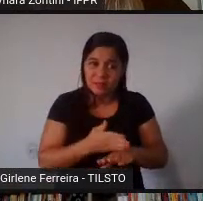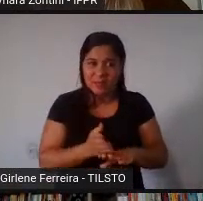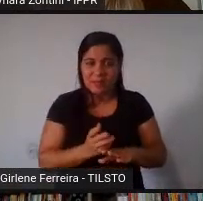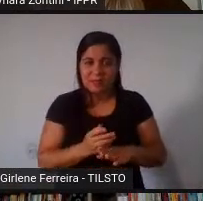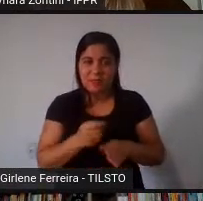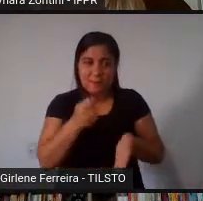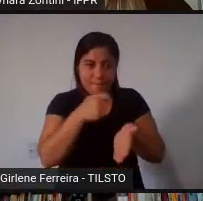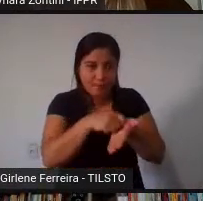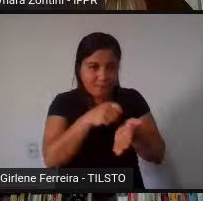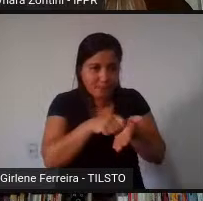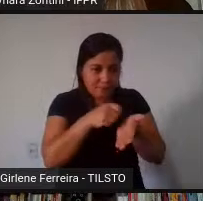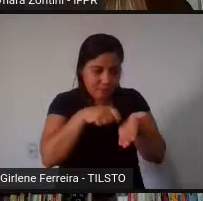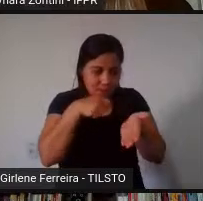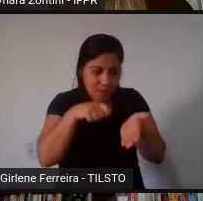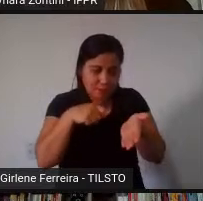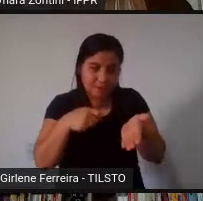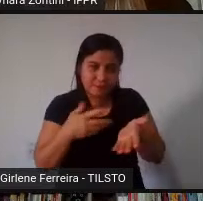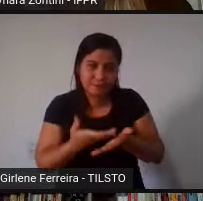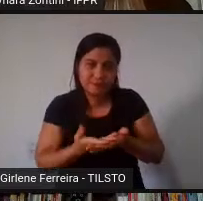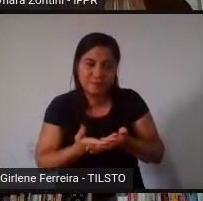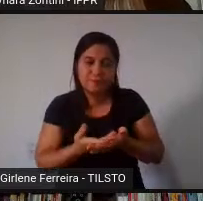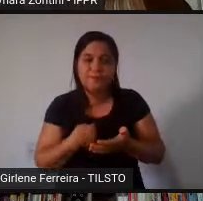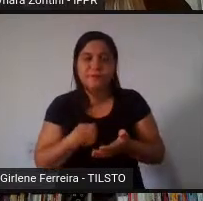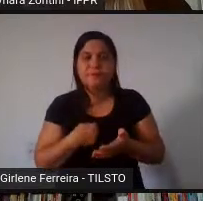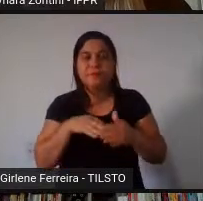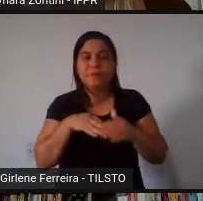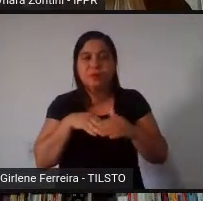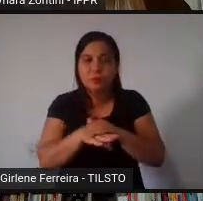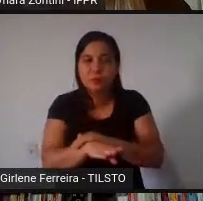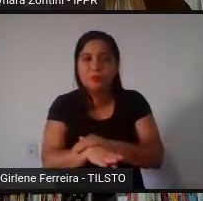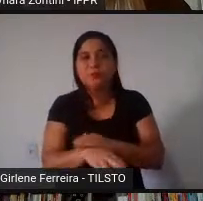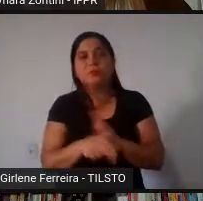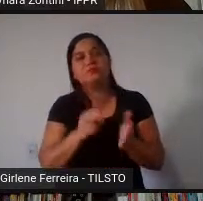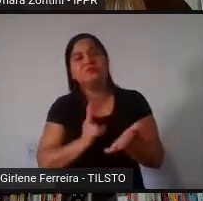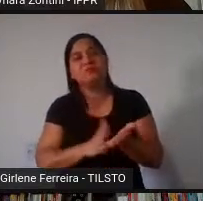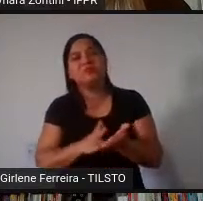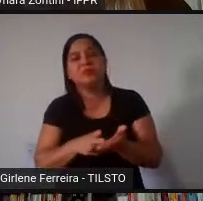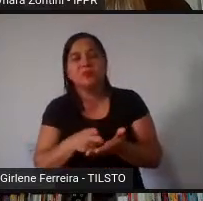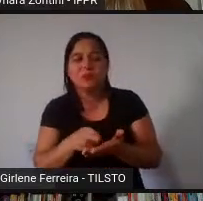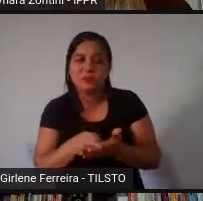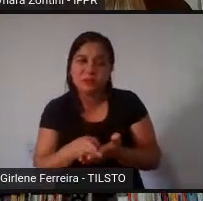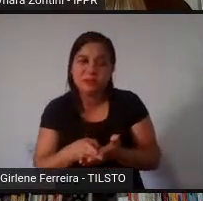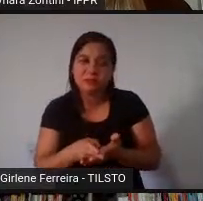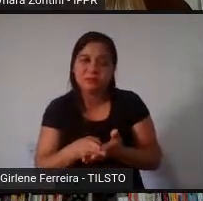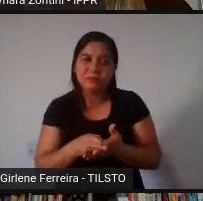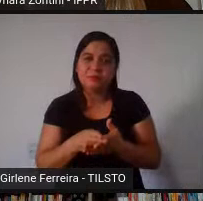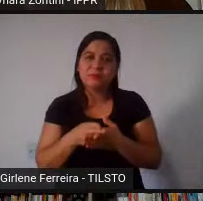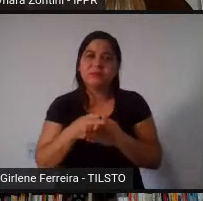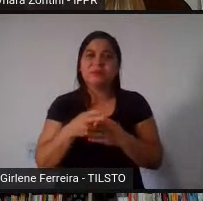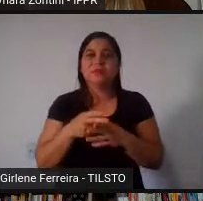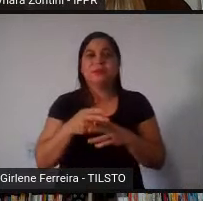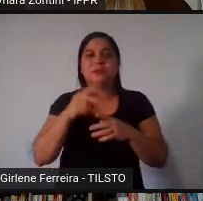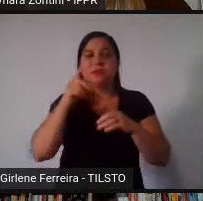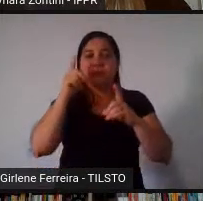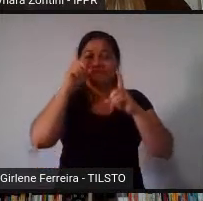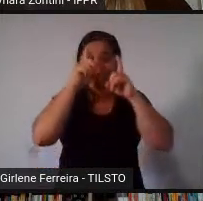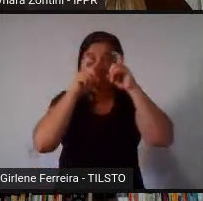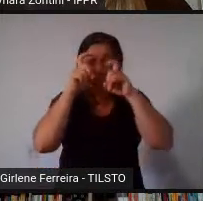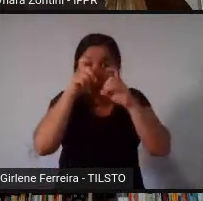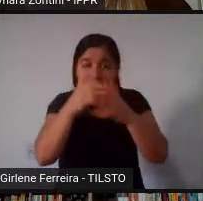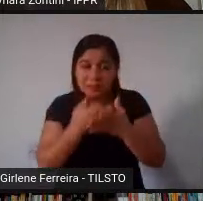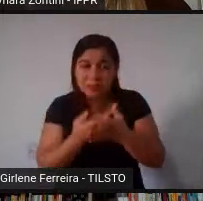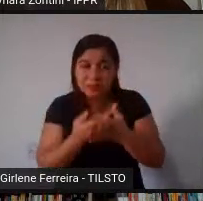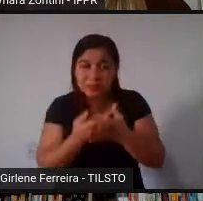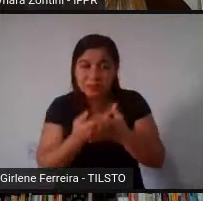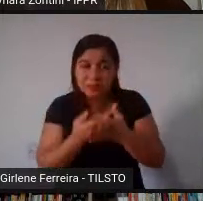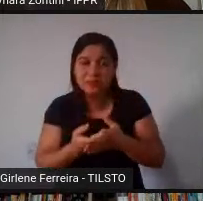como eu disse, como a gente não tem o costume, a gente sente a dificuldade, né? Então, eu sempre treinava